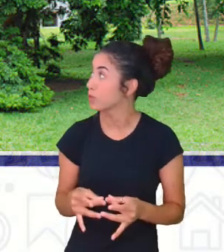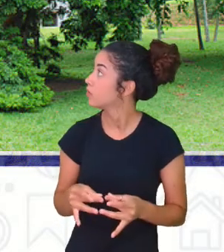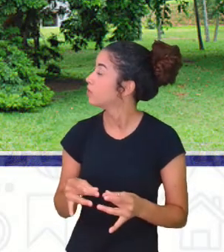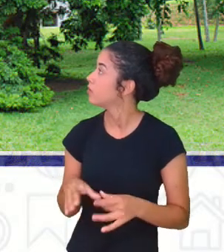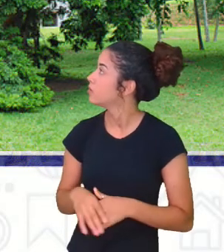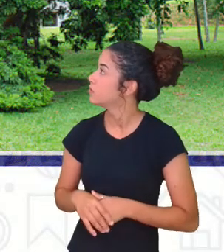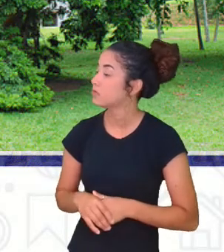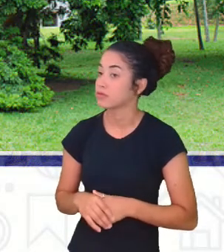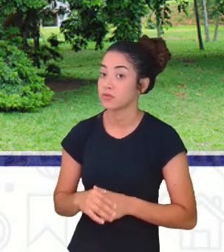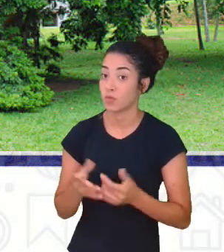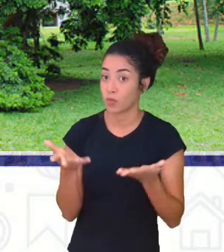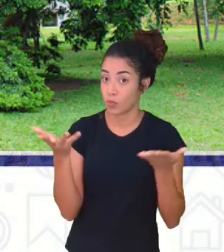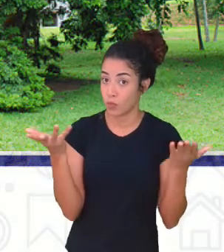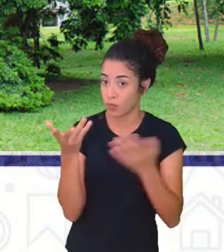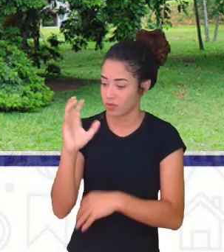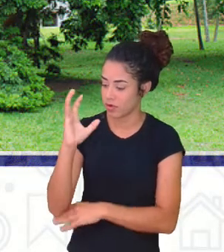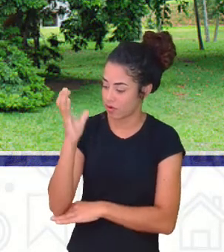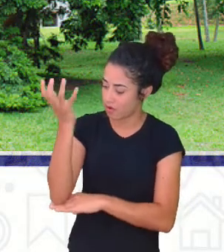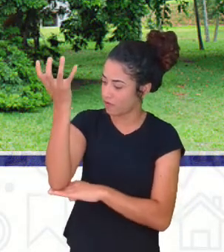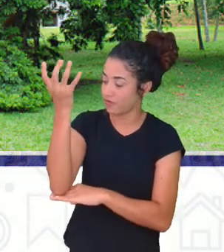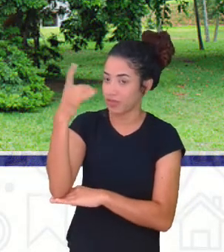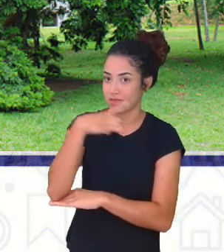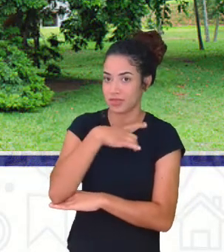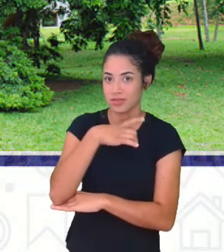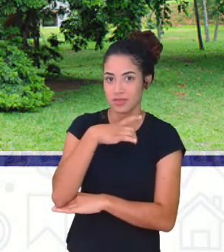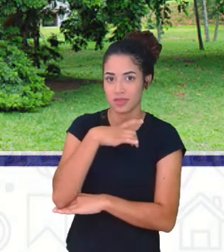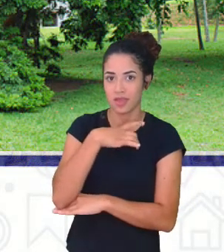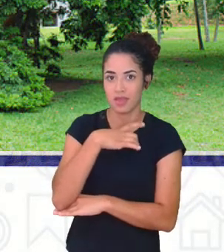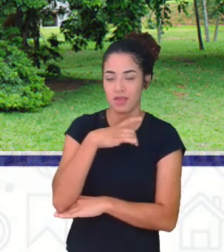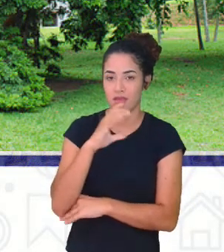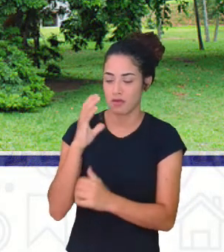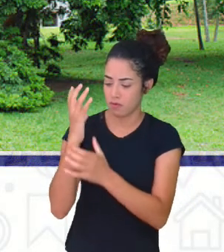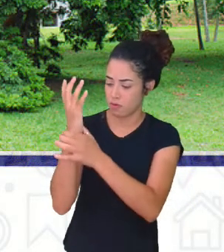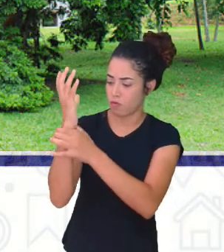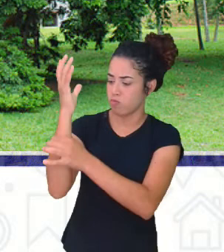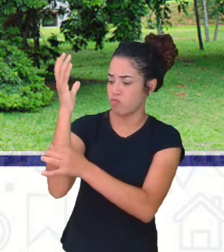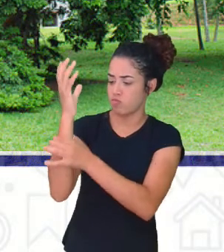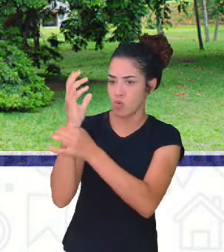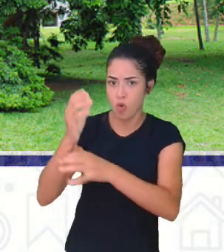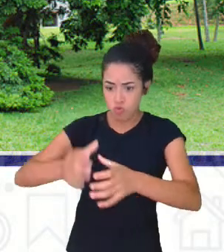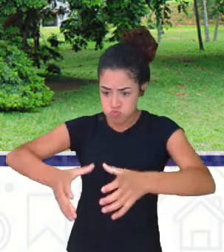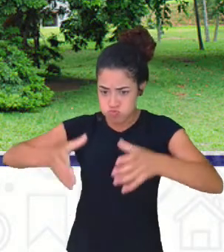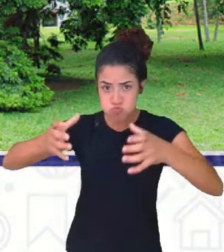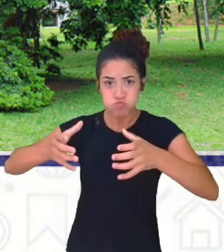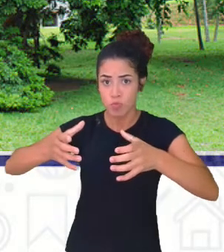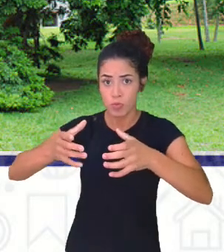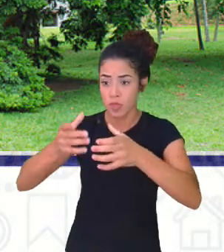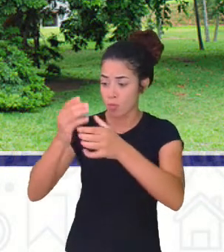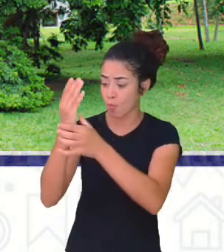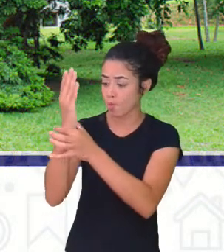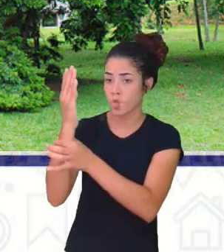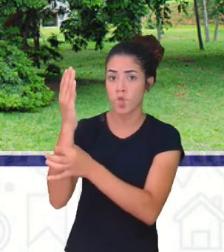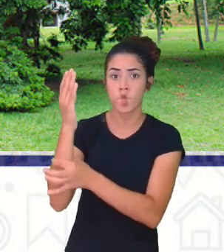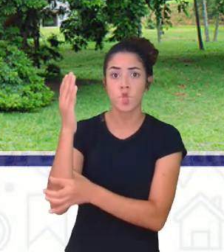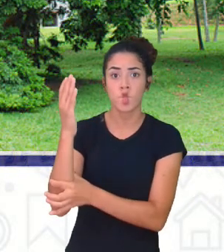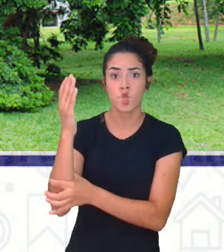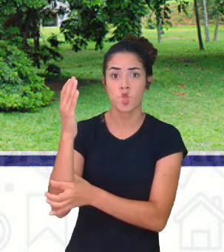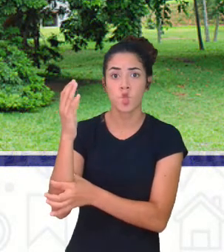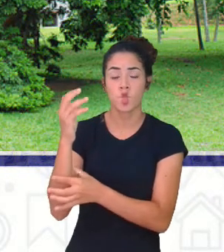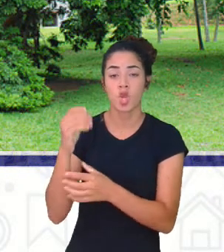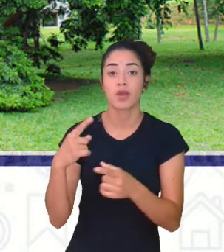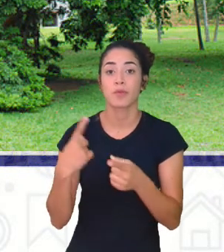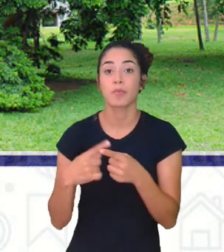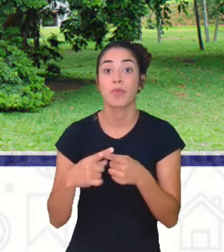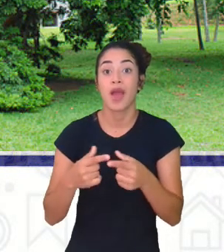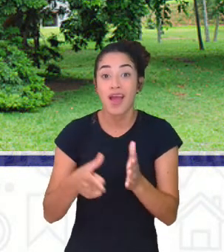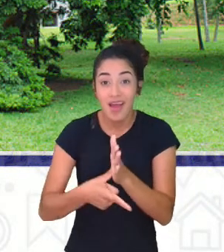essas árvores Elas têm um tronco mais mas na época né da colonização é as aves